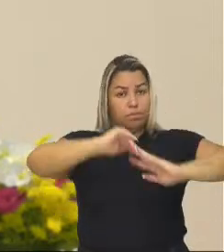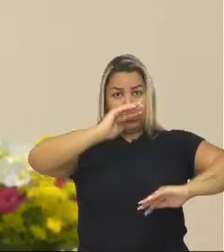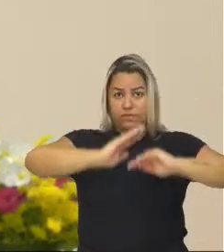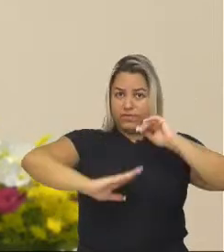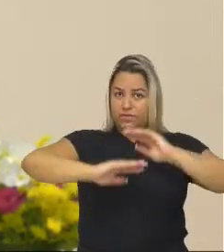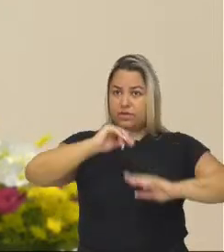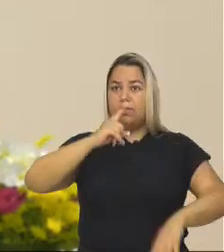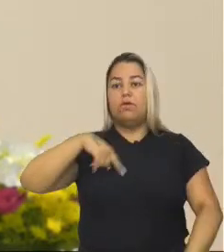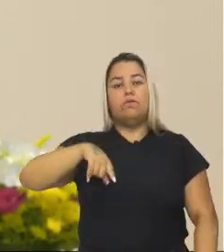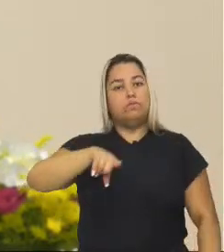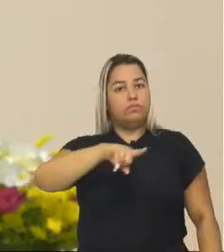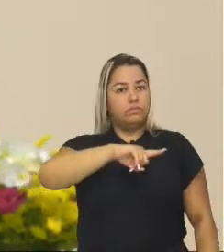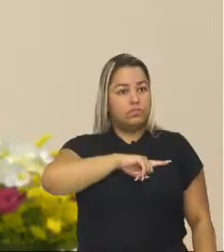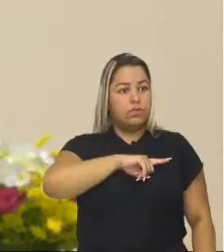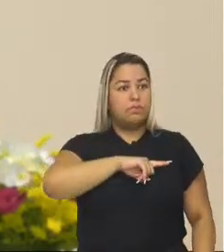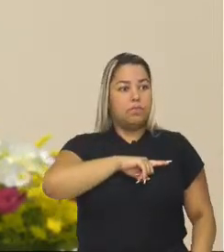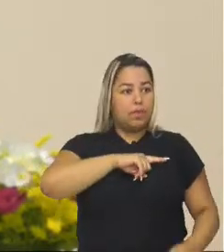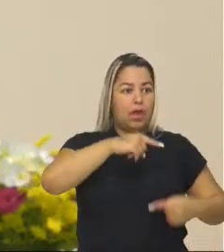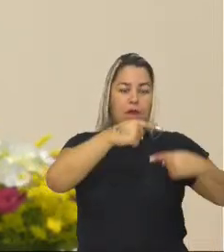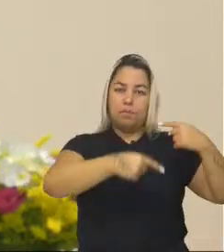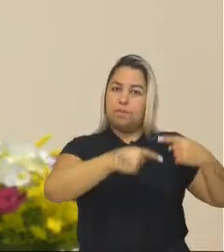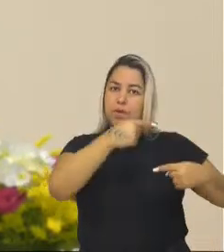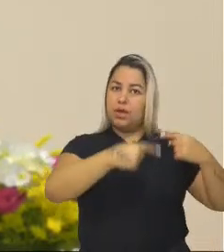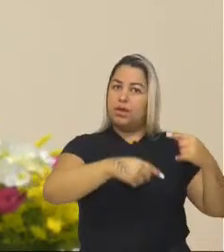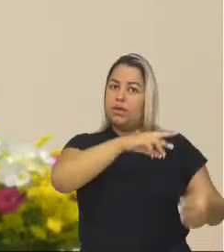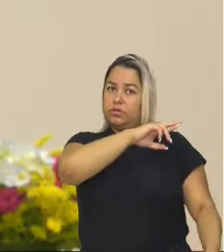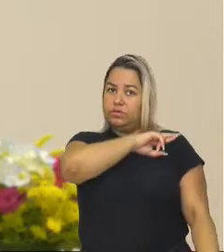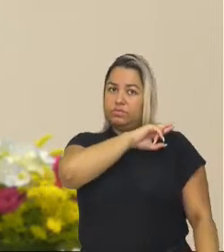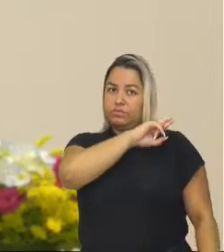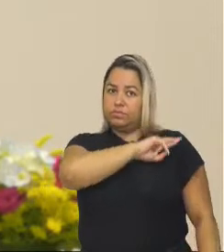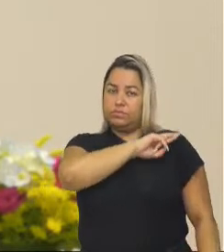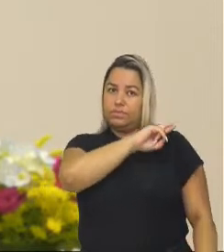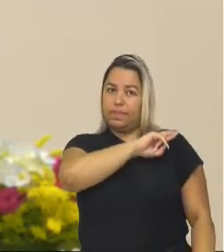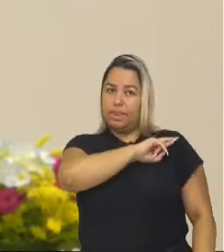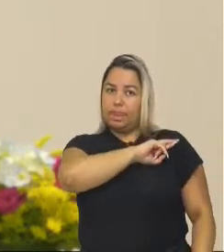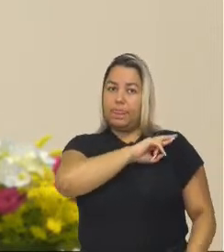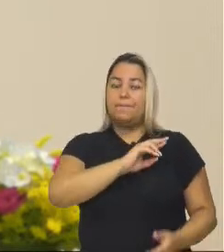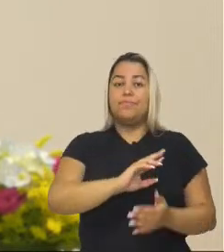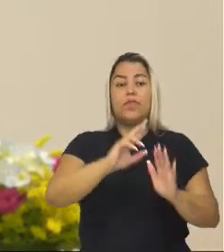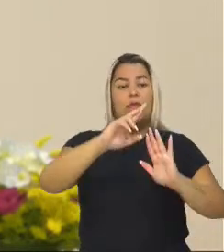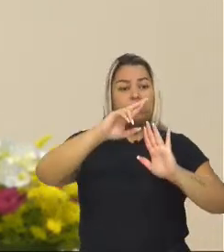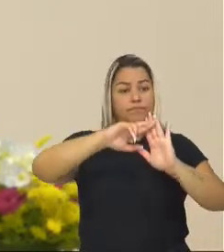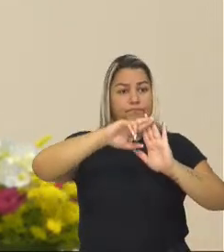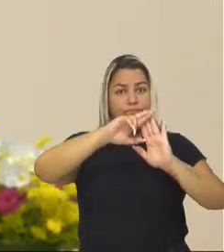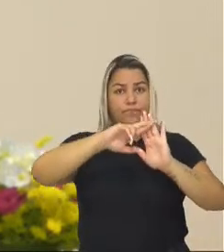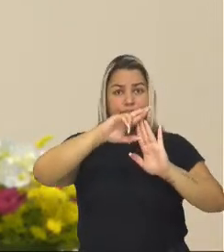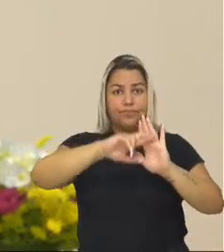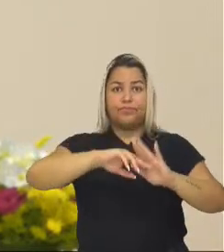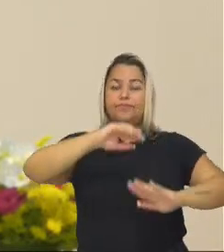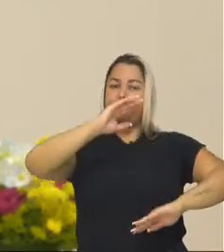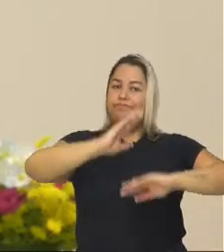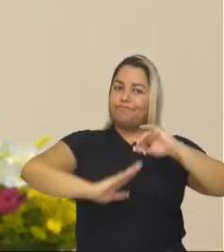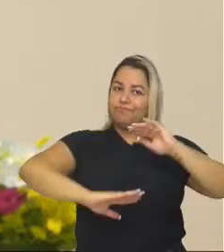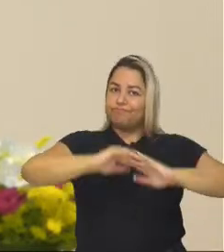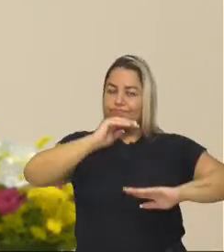Nós, enquanto autarquia pública, né, responsável pela regulamentação do exercício da